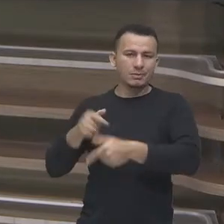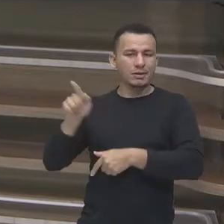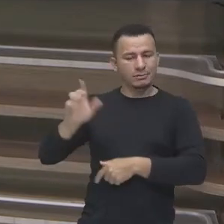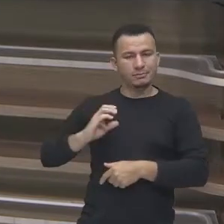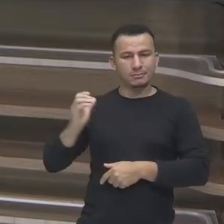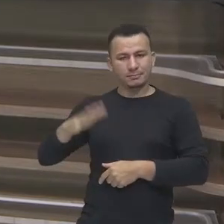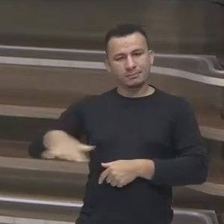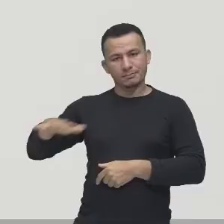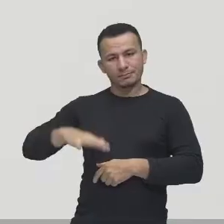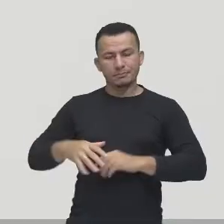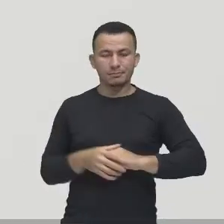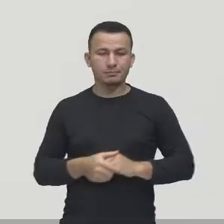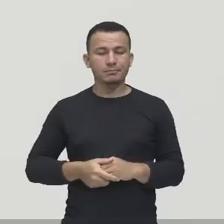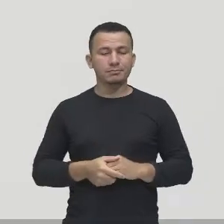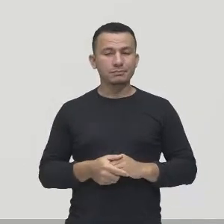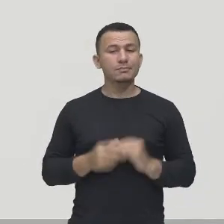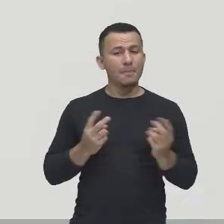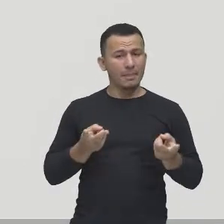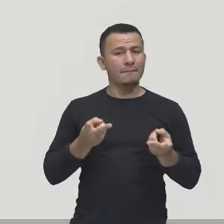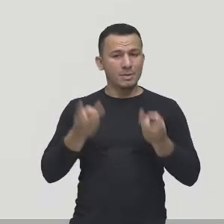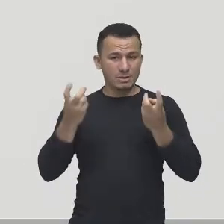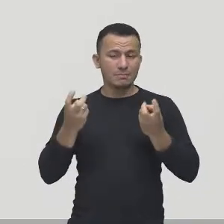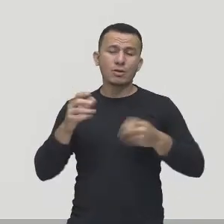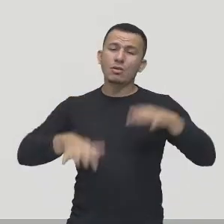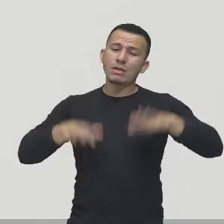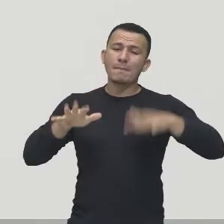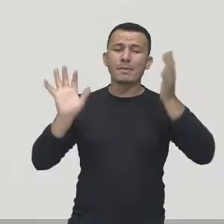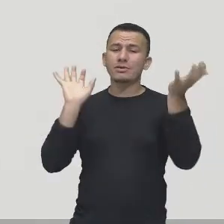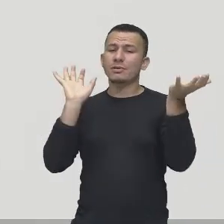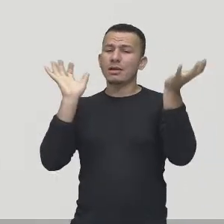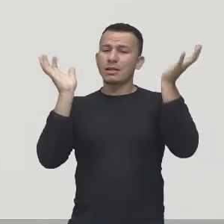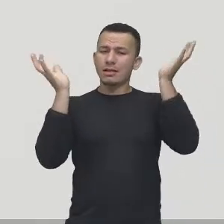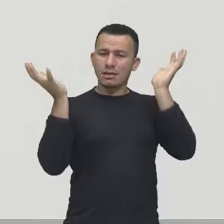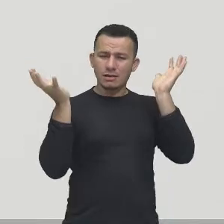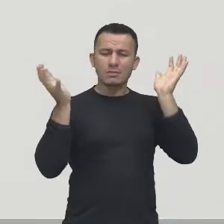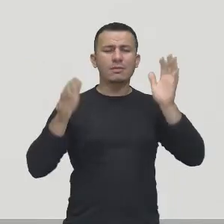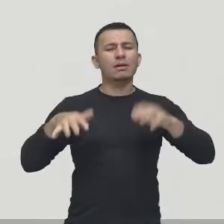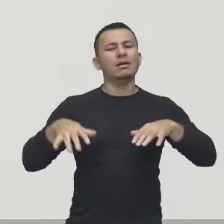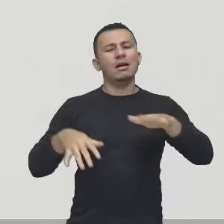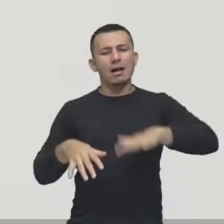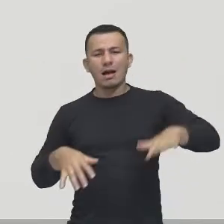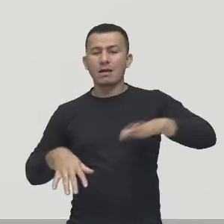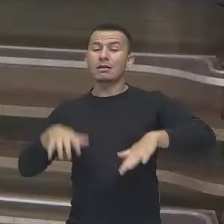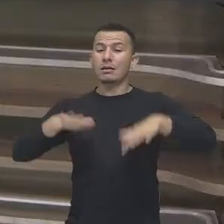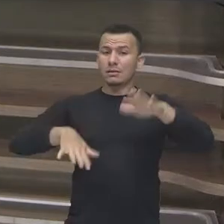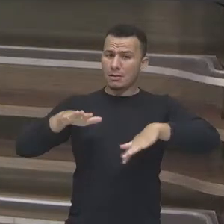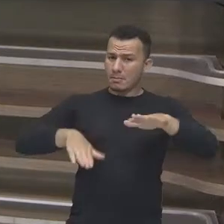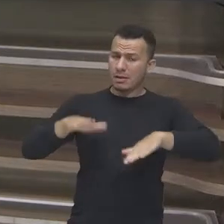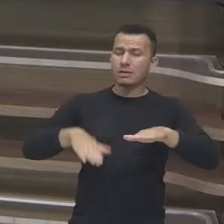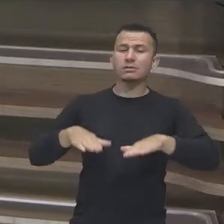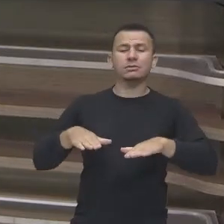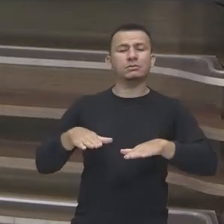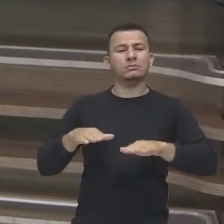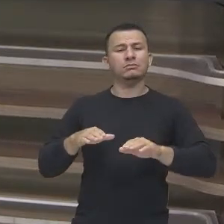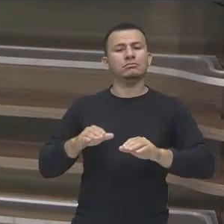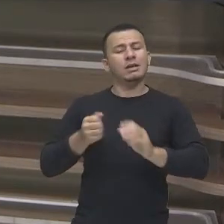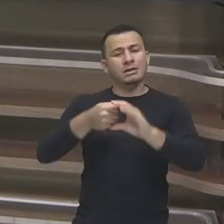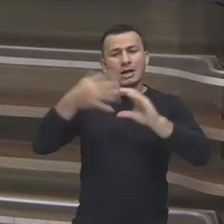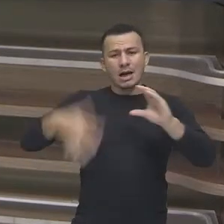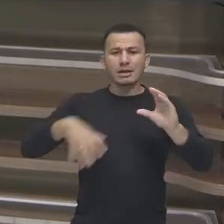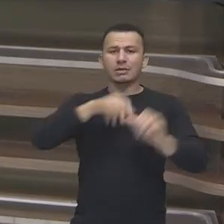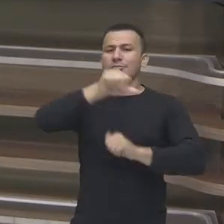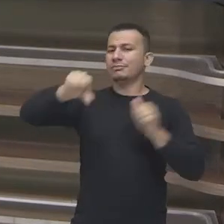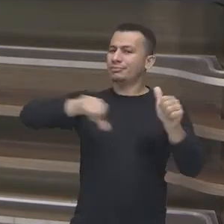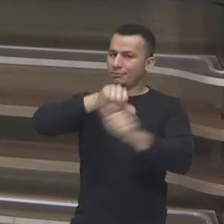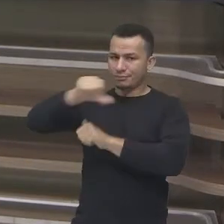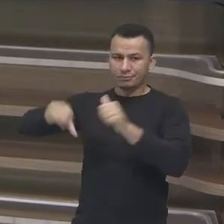eles, tá bom, gente? Observe então que dependendo do clima de um lugar, né, dependendo das áreas de um lugar aí, as características da